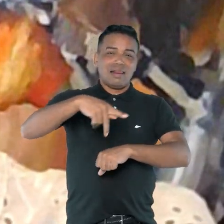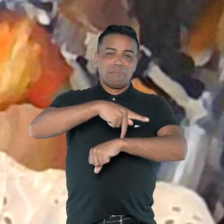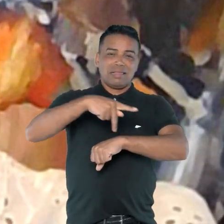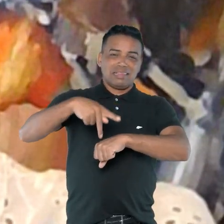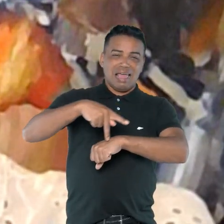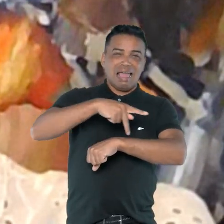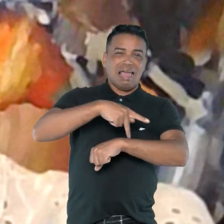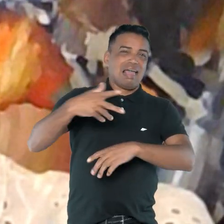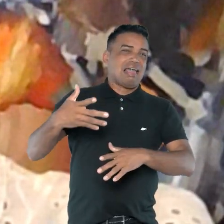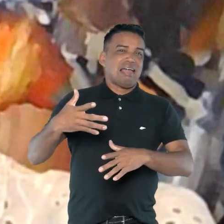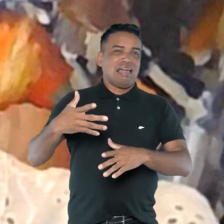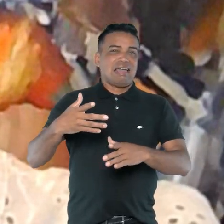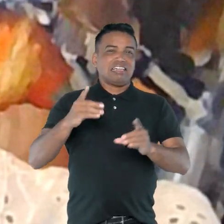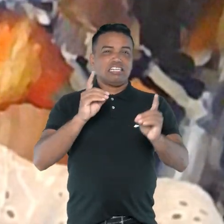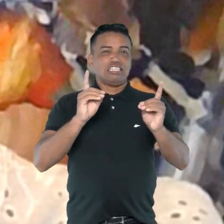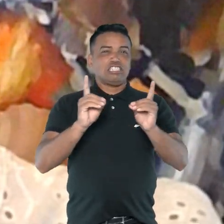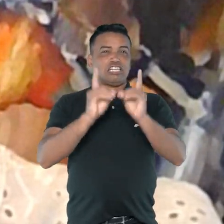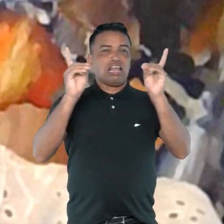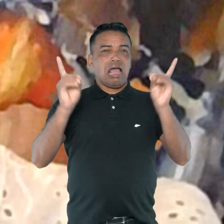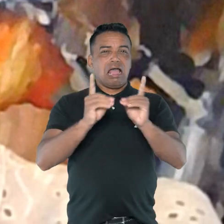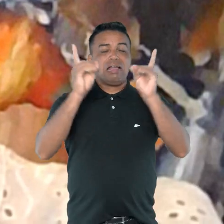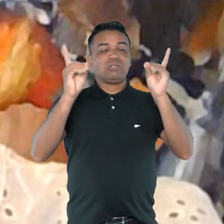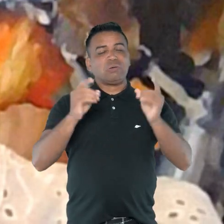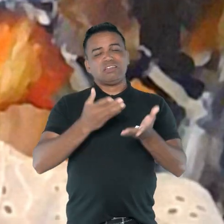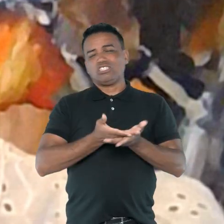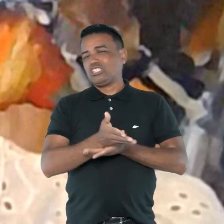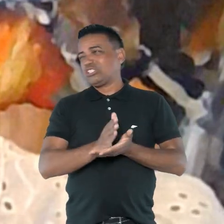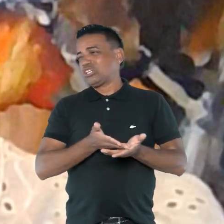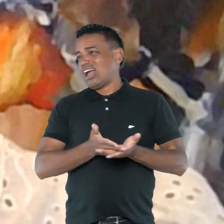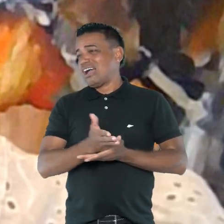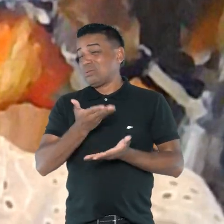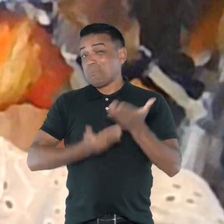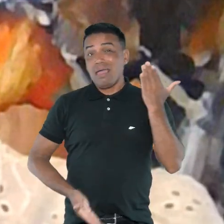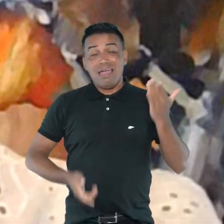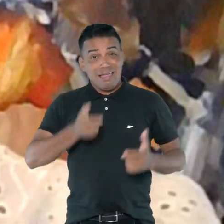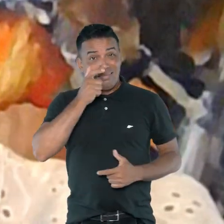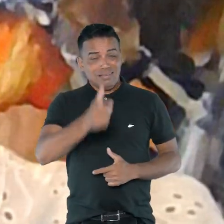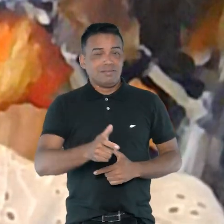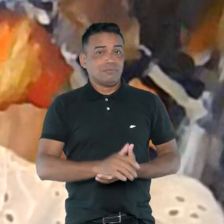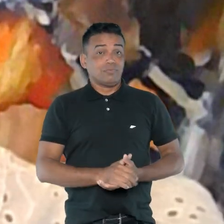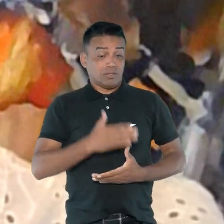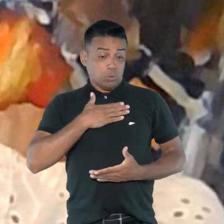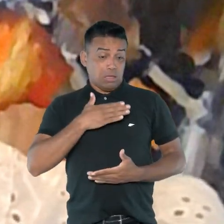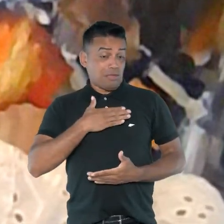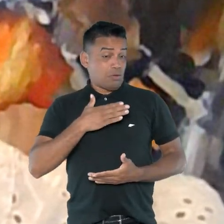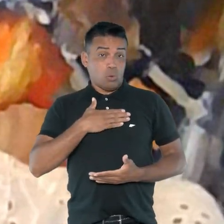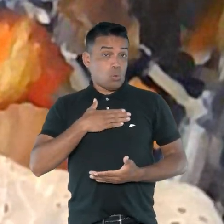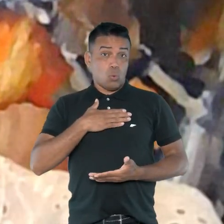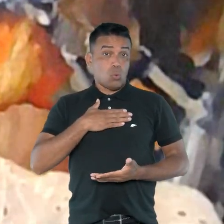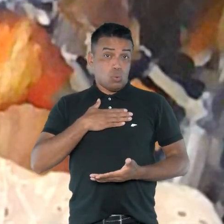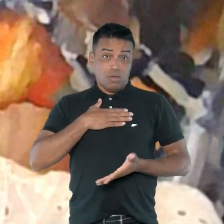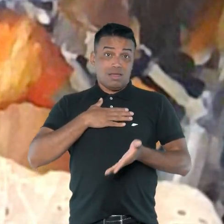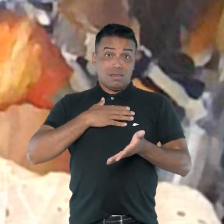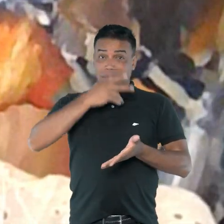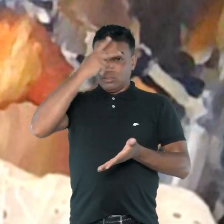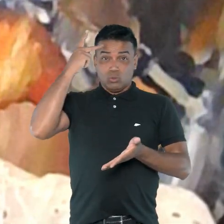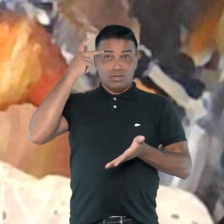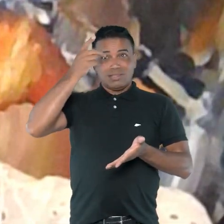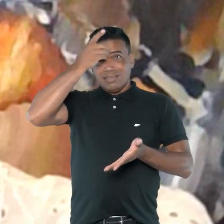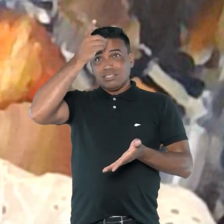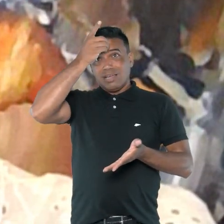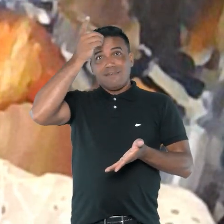chato e desinteressante. E segundo, que assim, eu mesma, como escritora, não tenho a resposta para